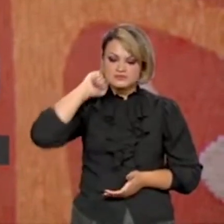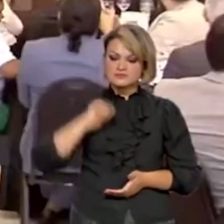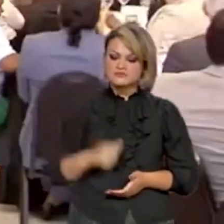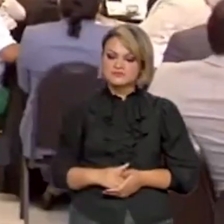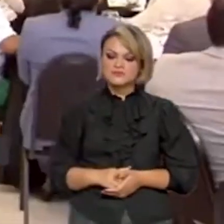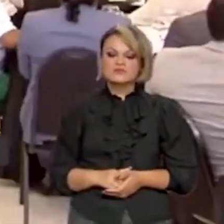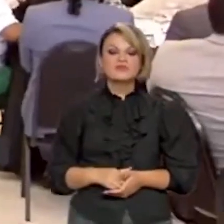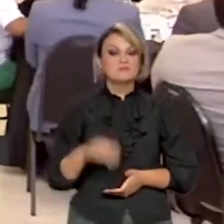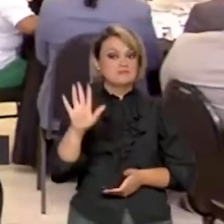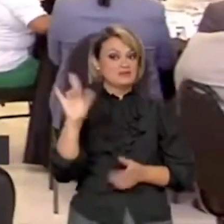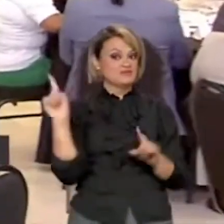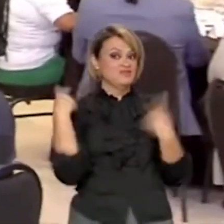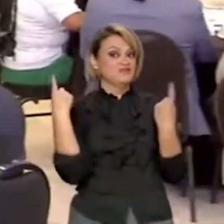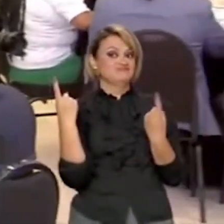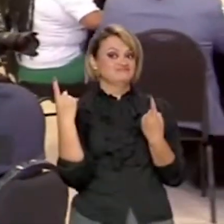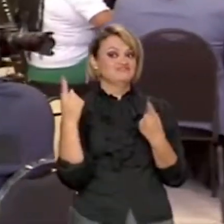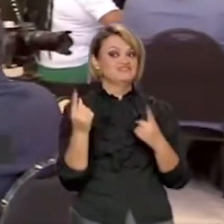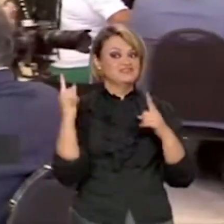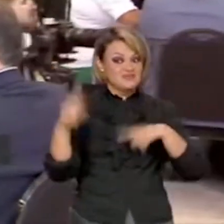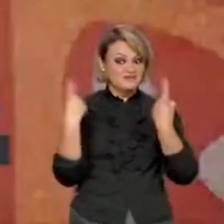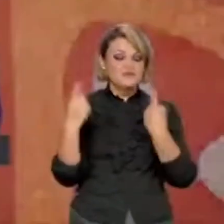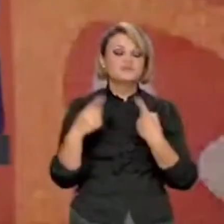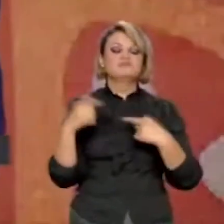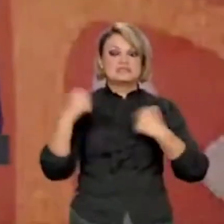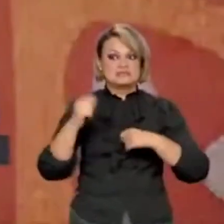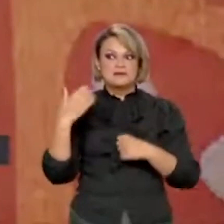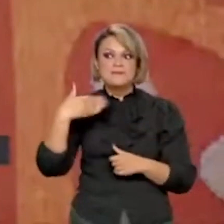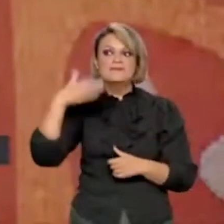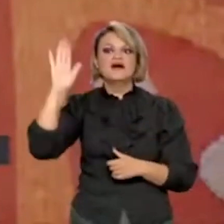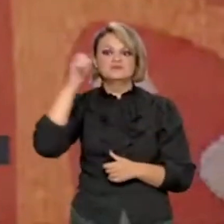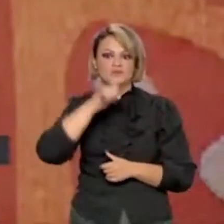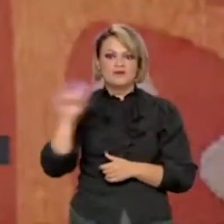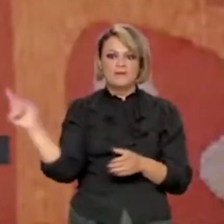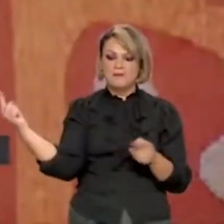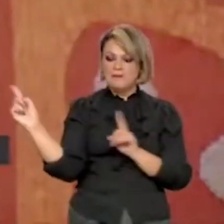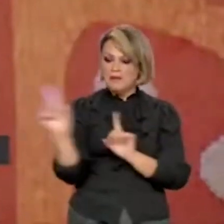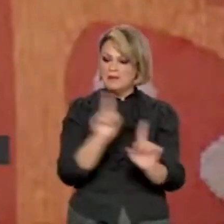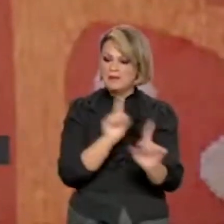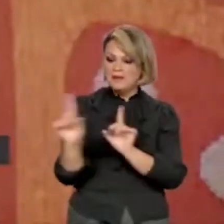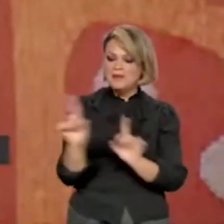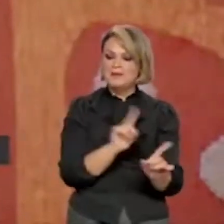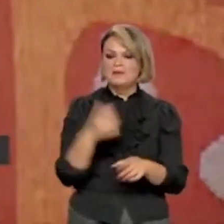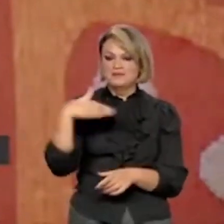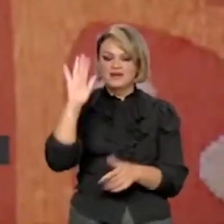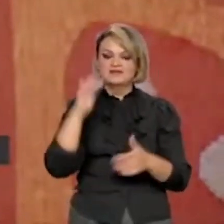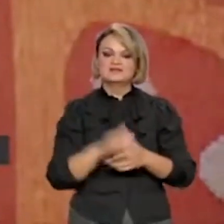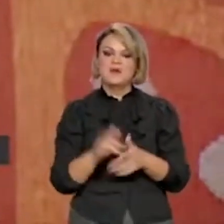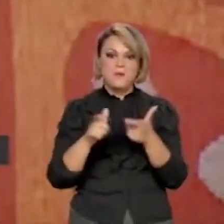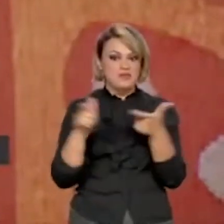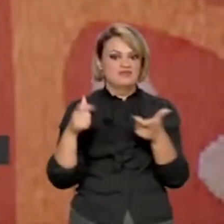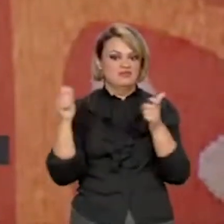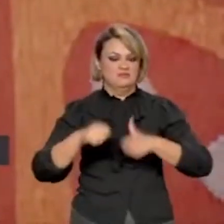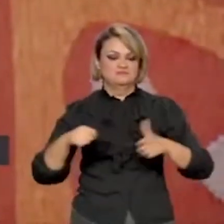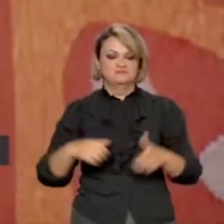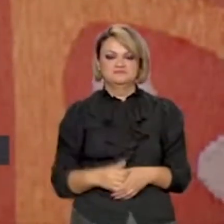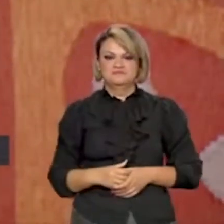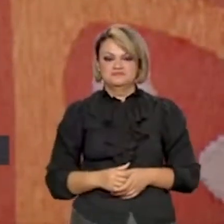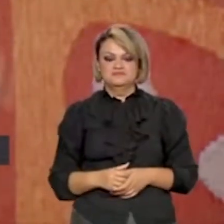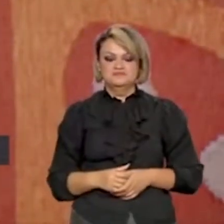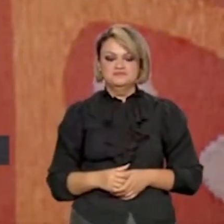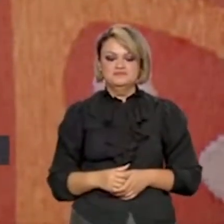mas será um desafio ainda maior de temos mais né podemos ampliar cada vez mais